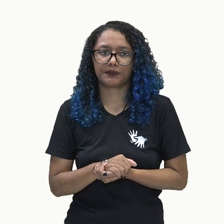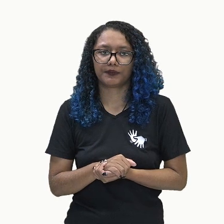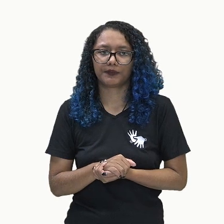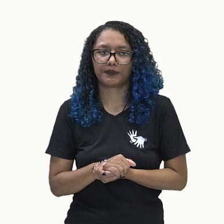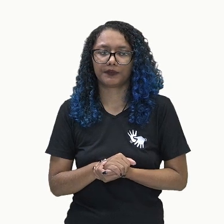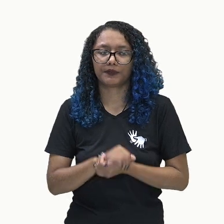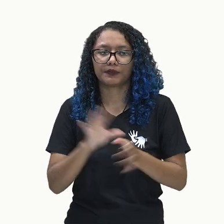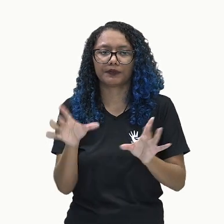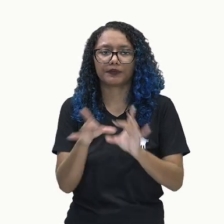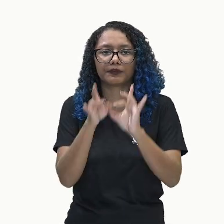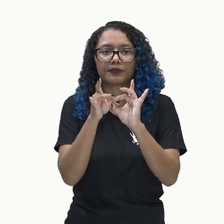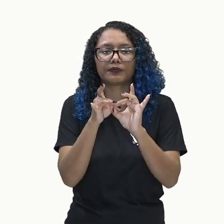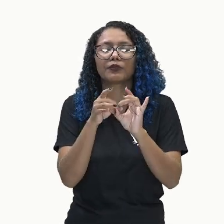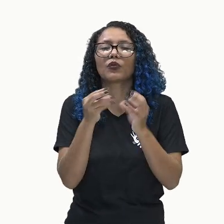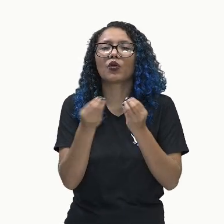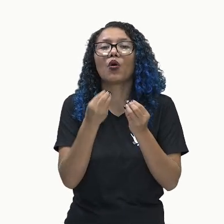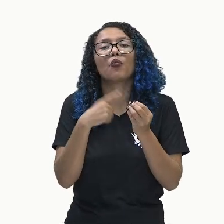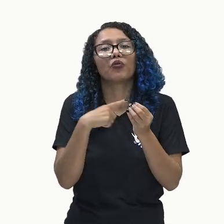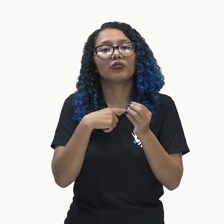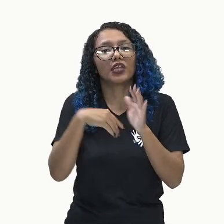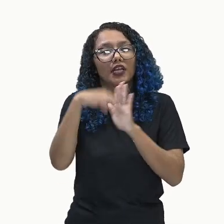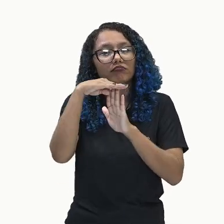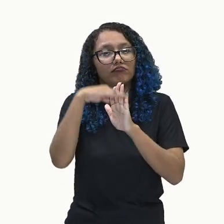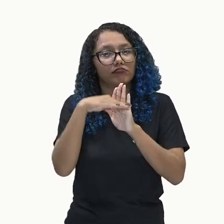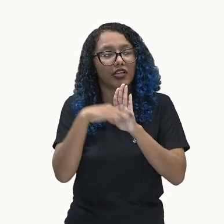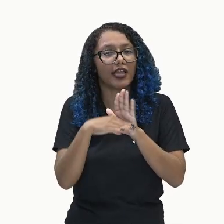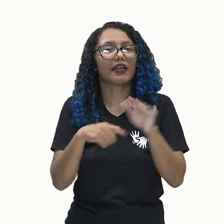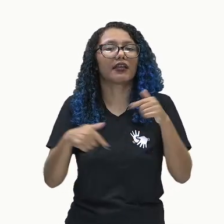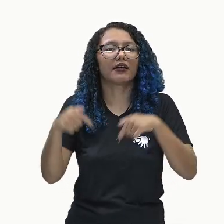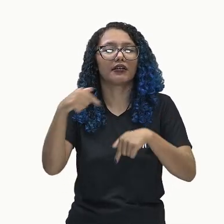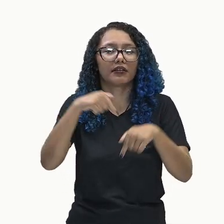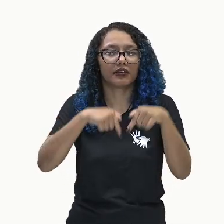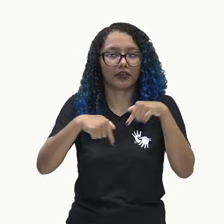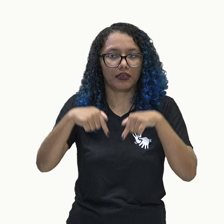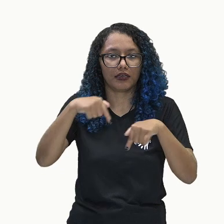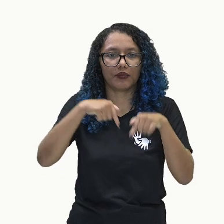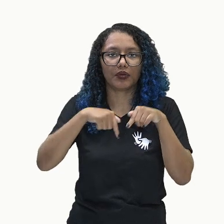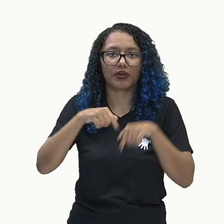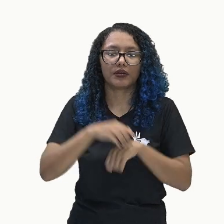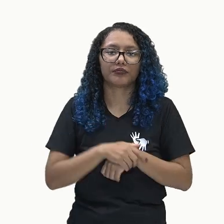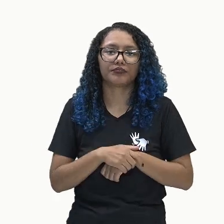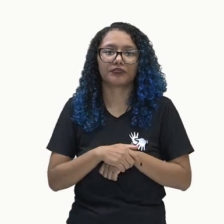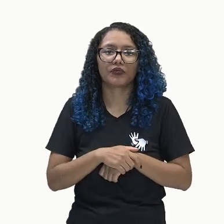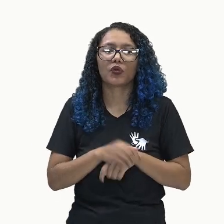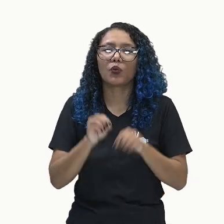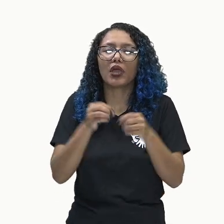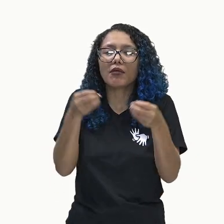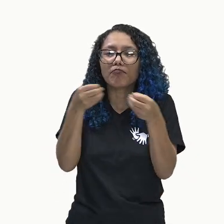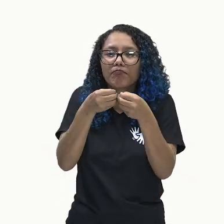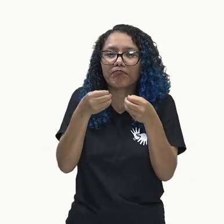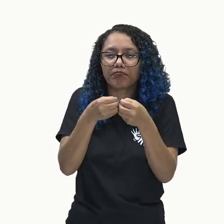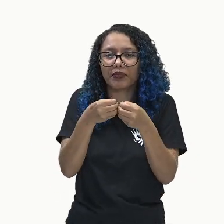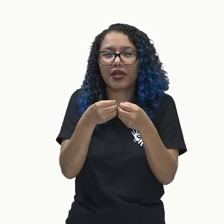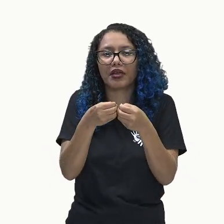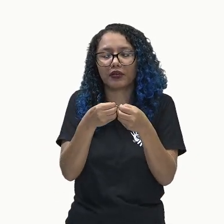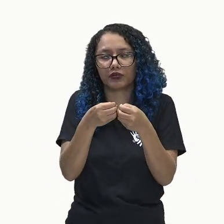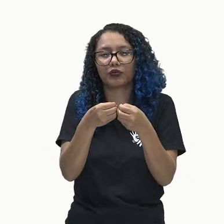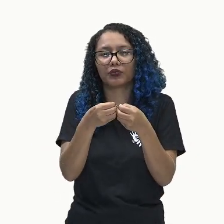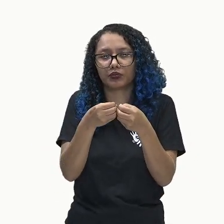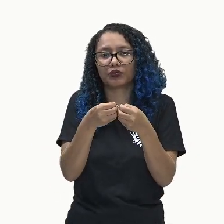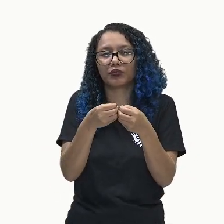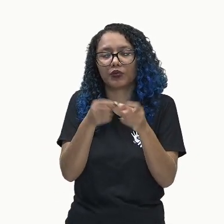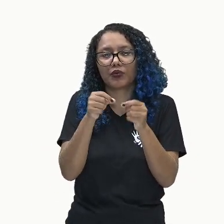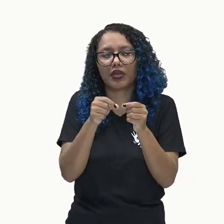através de padrões químicos, onde eles vão ficar muito próximos do seu homólogo,